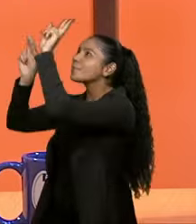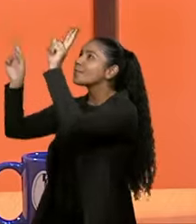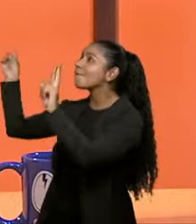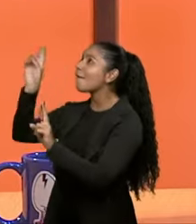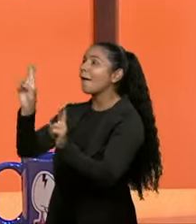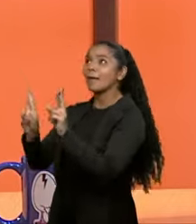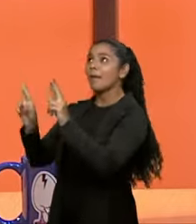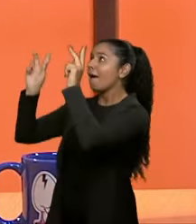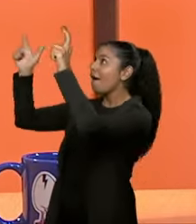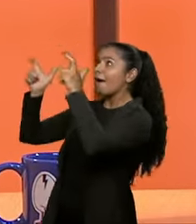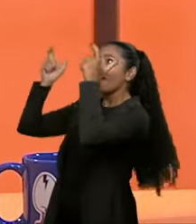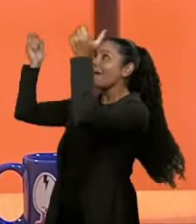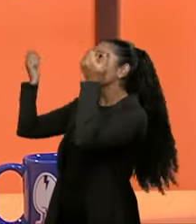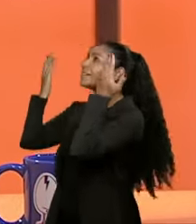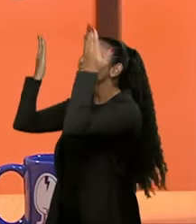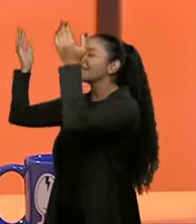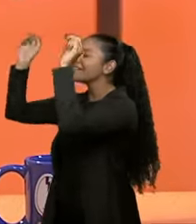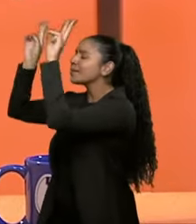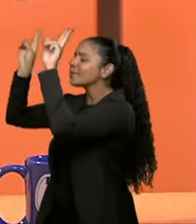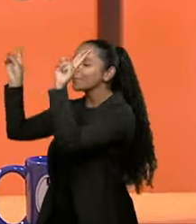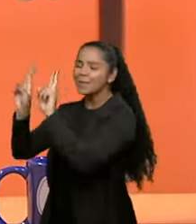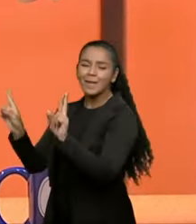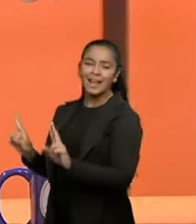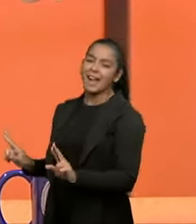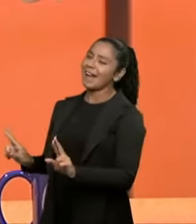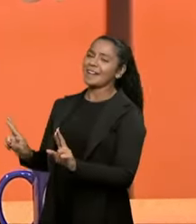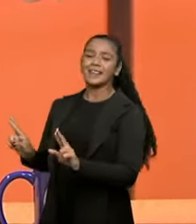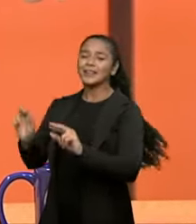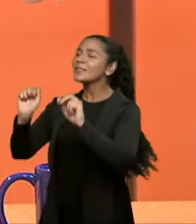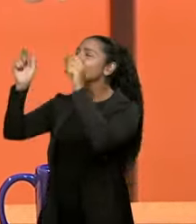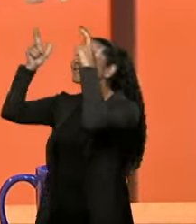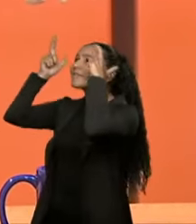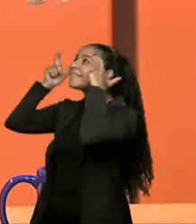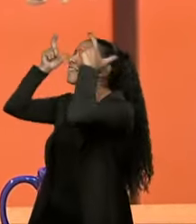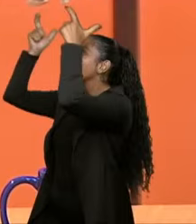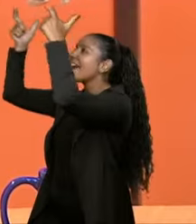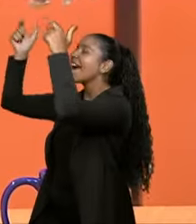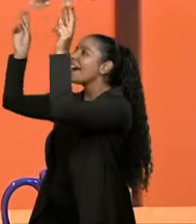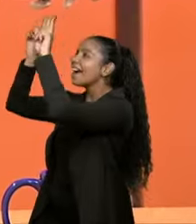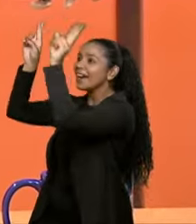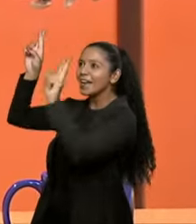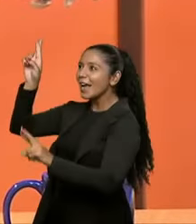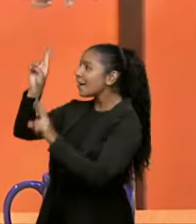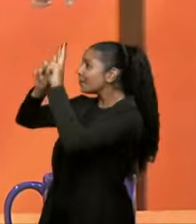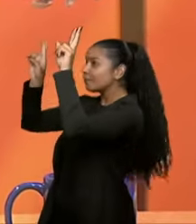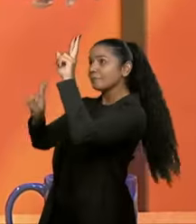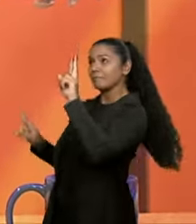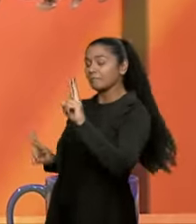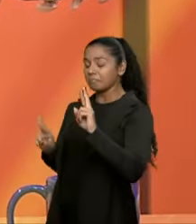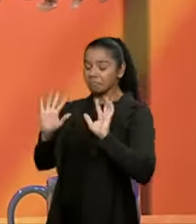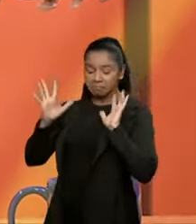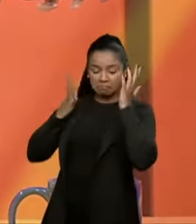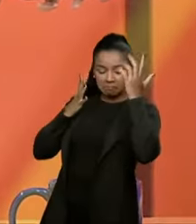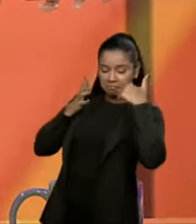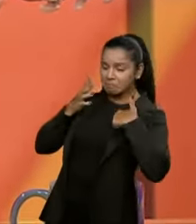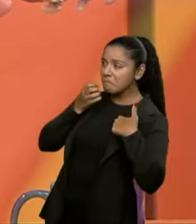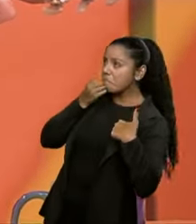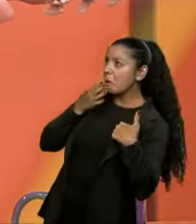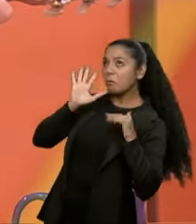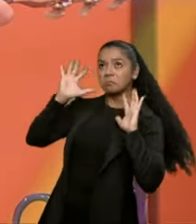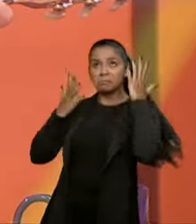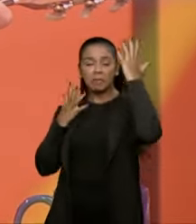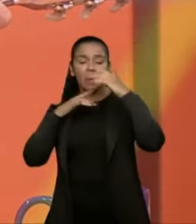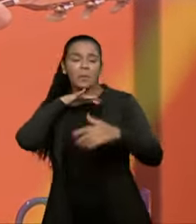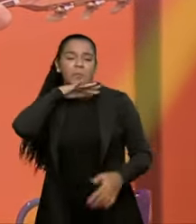raios, rainha dos raios, rainha dos raios, tempo bom, tempo